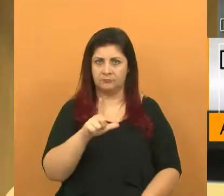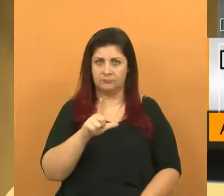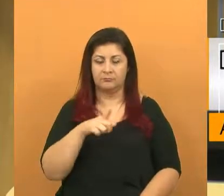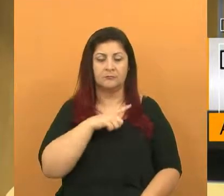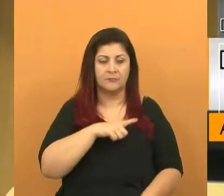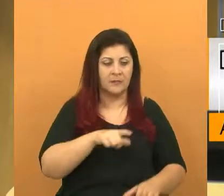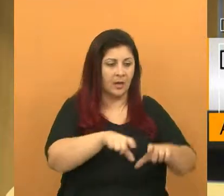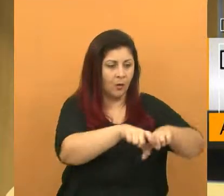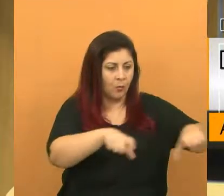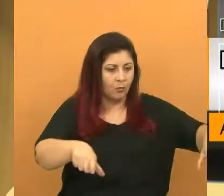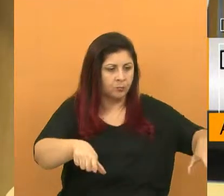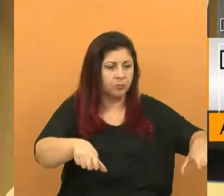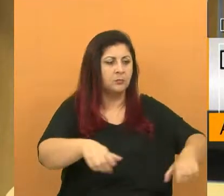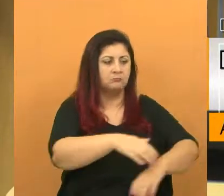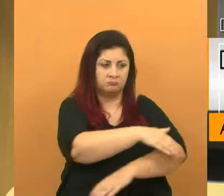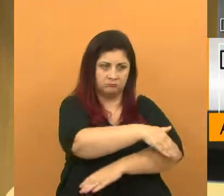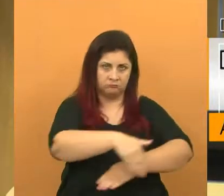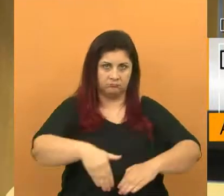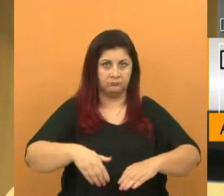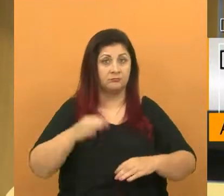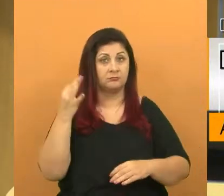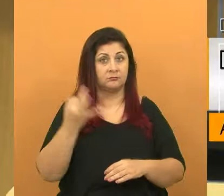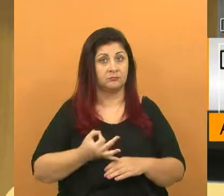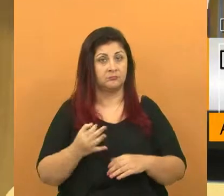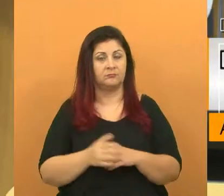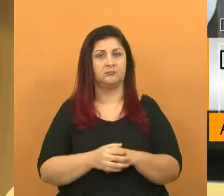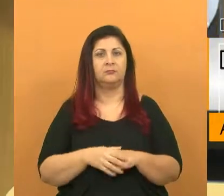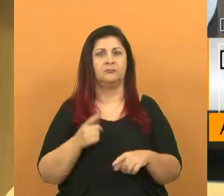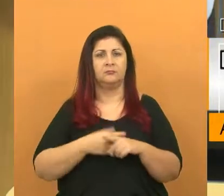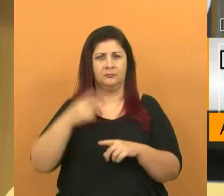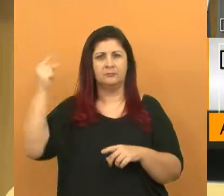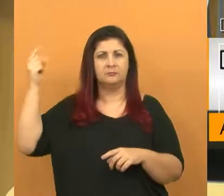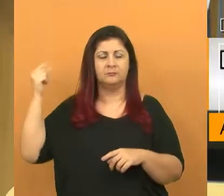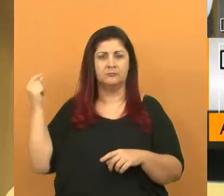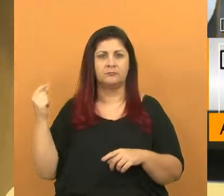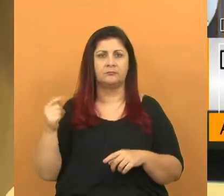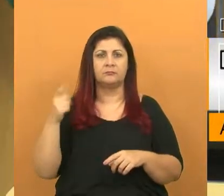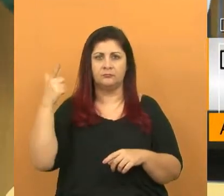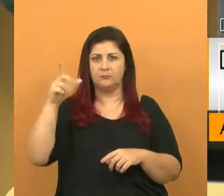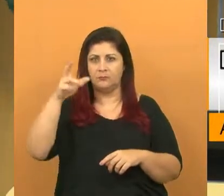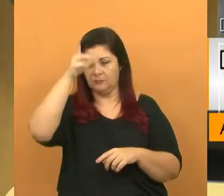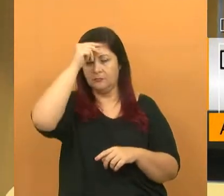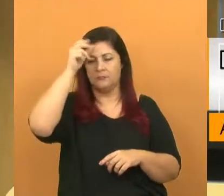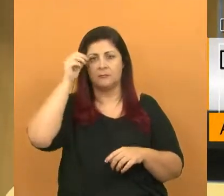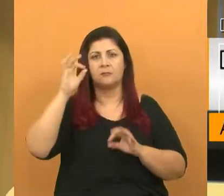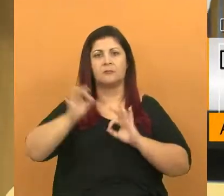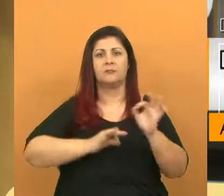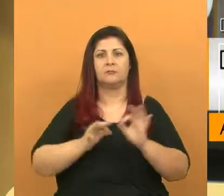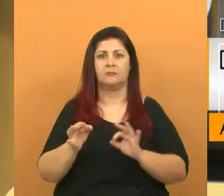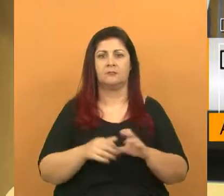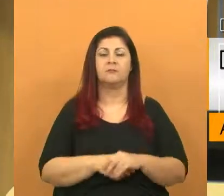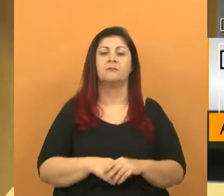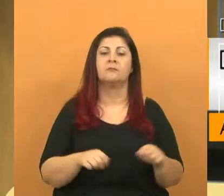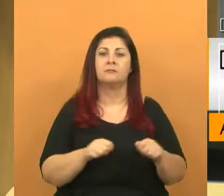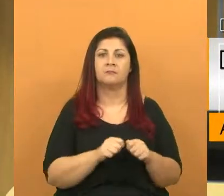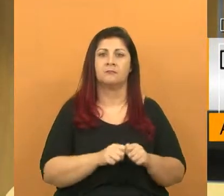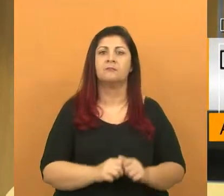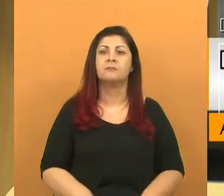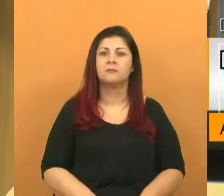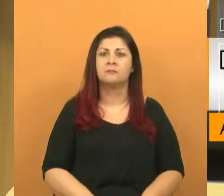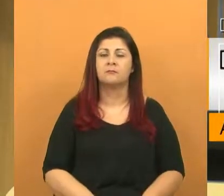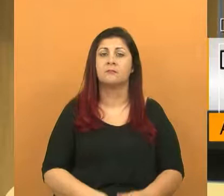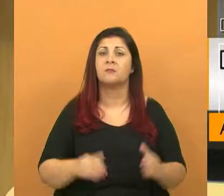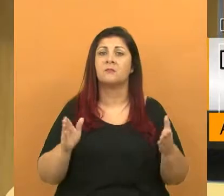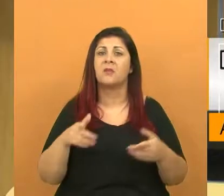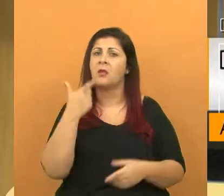pido porque na época do hotel onde o bebê cruz deu os paralímpicos que eles fizeram hoje eles não